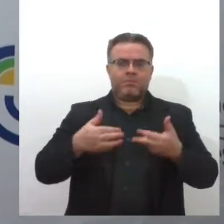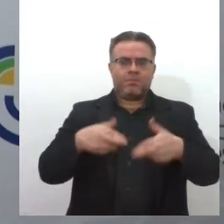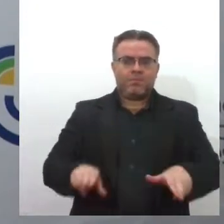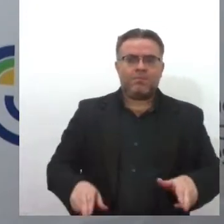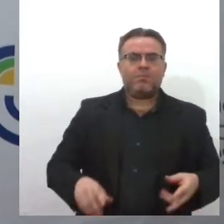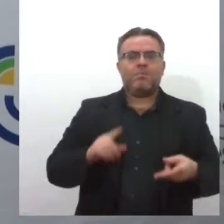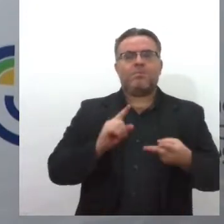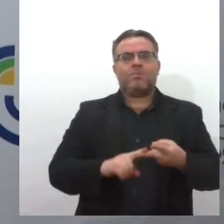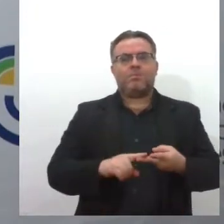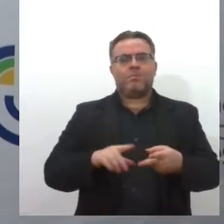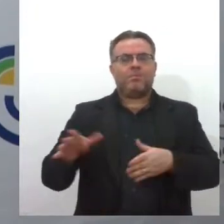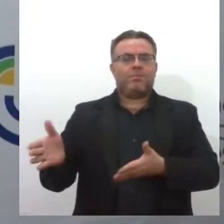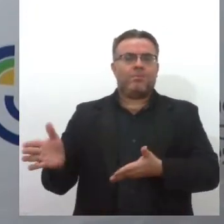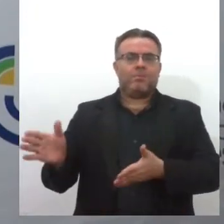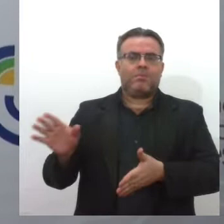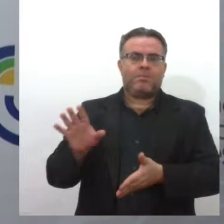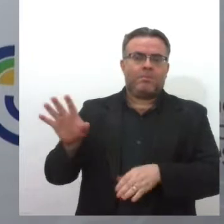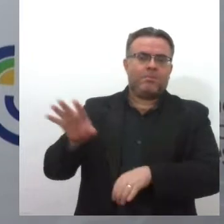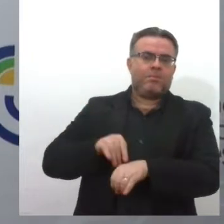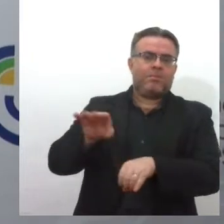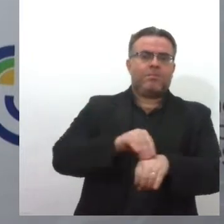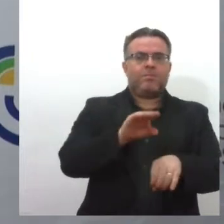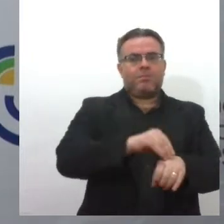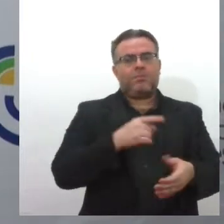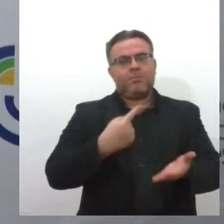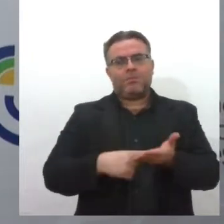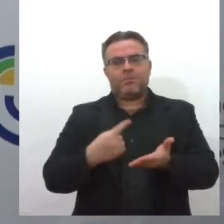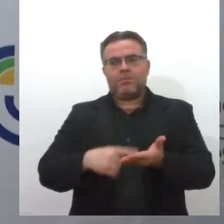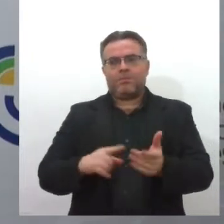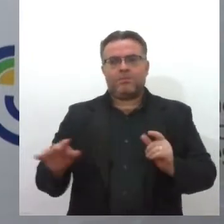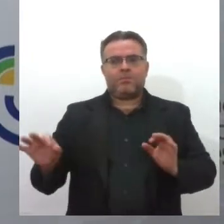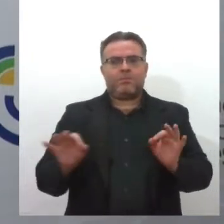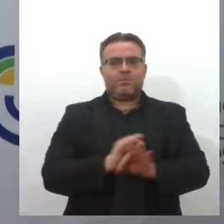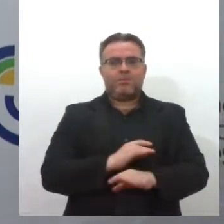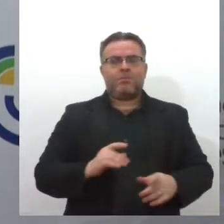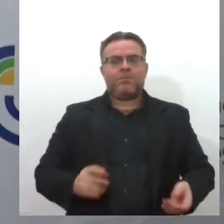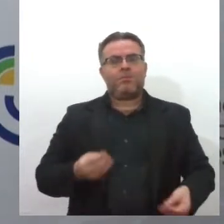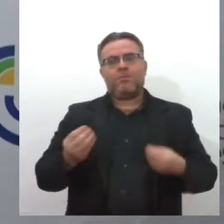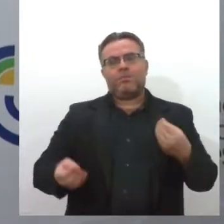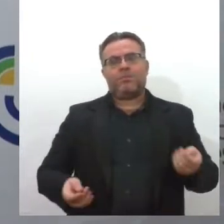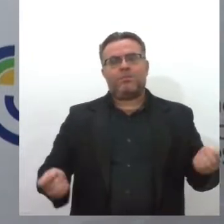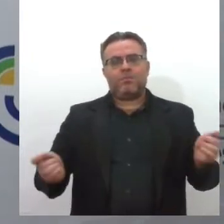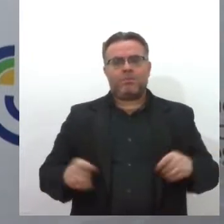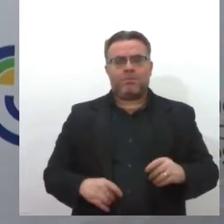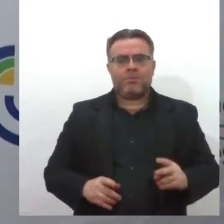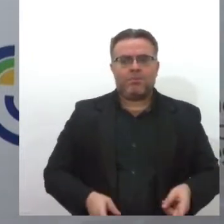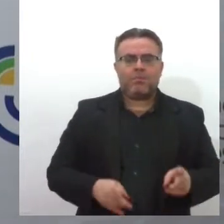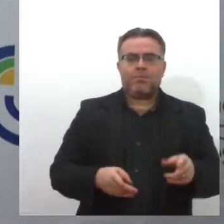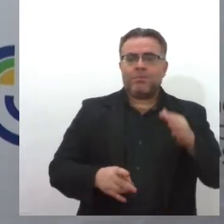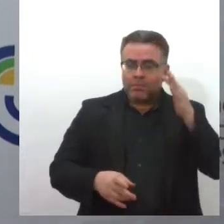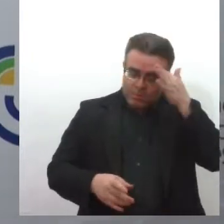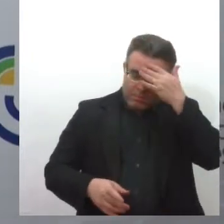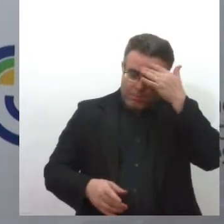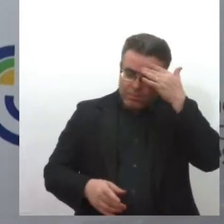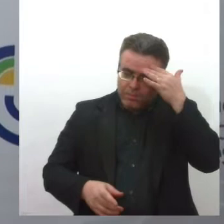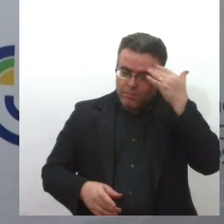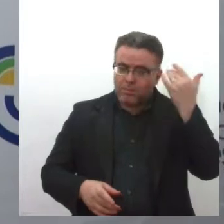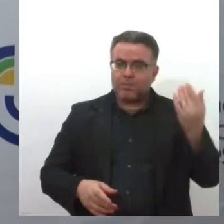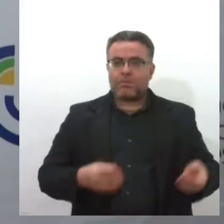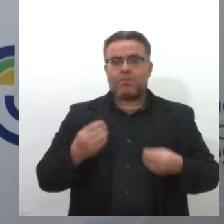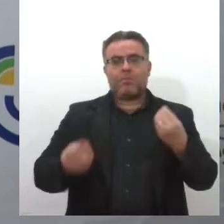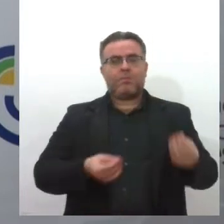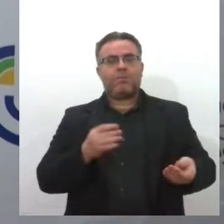fazer o recolhimento das custas, de cobrar as custas, de quando e como isso seria gerido doravante.